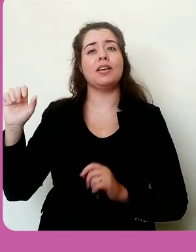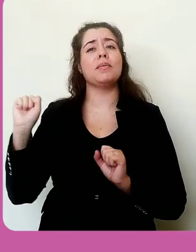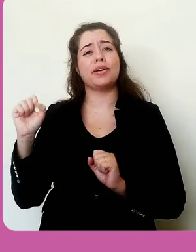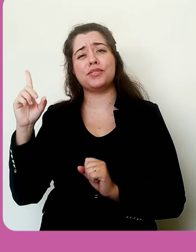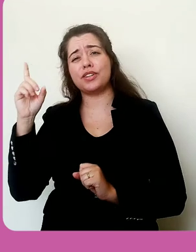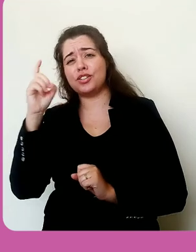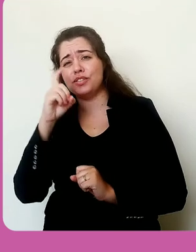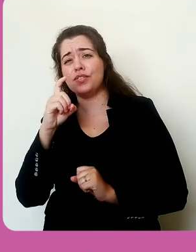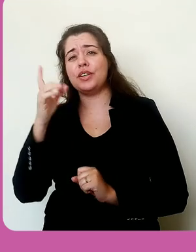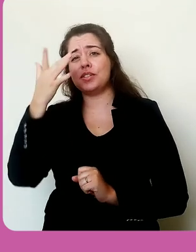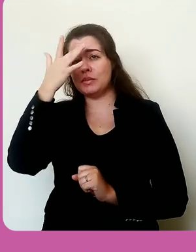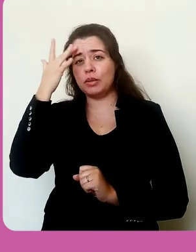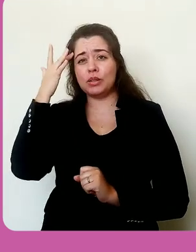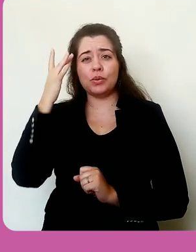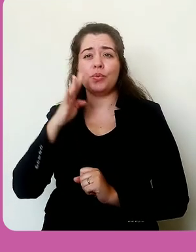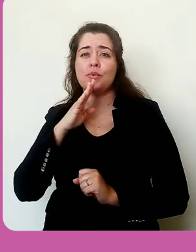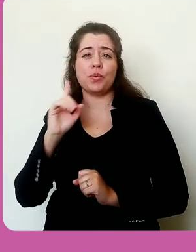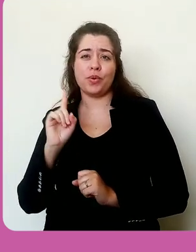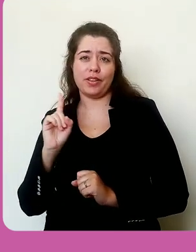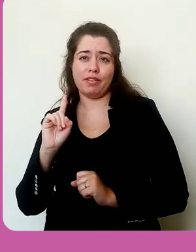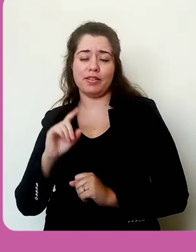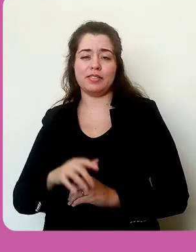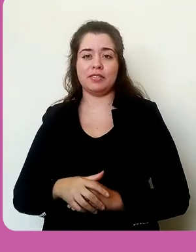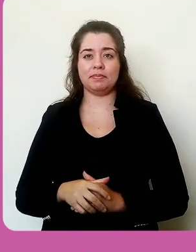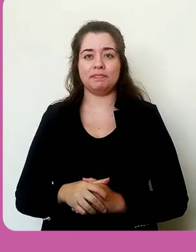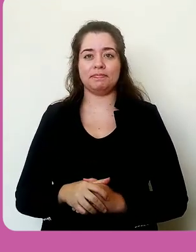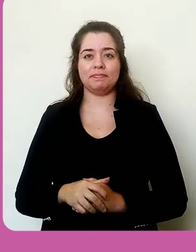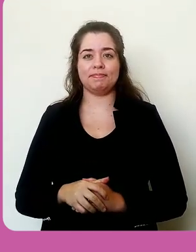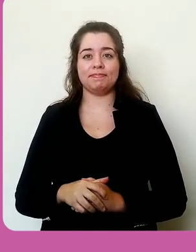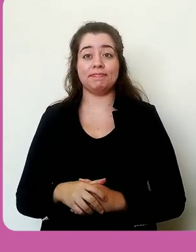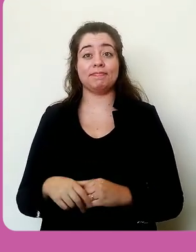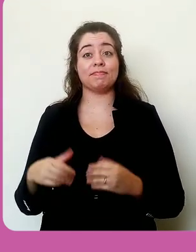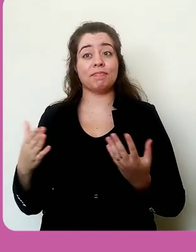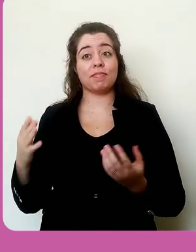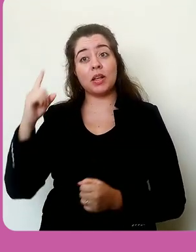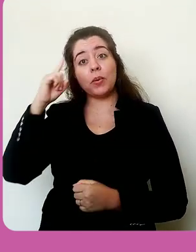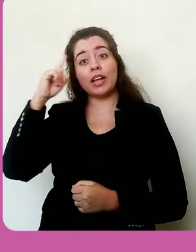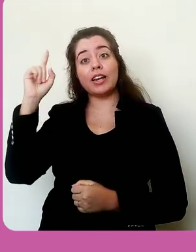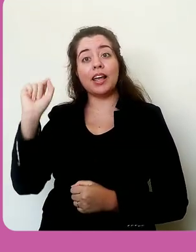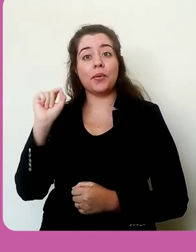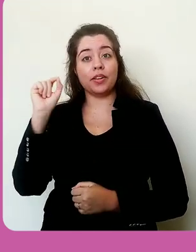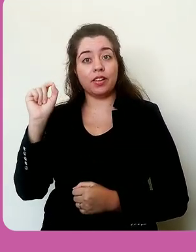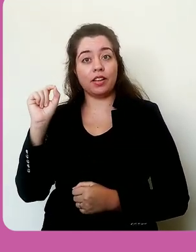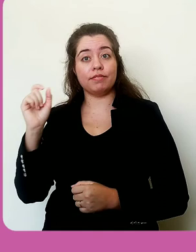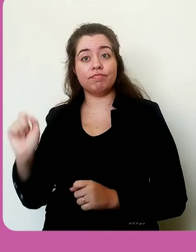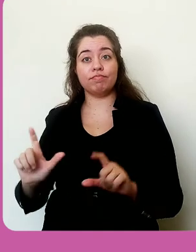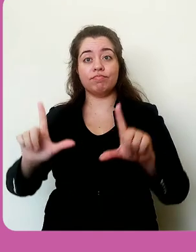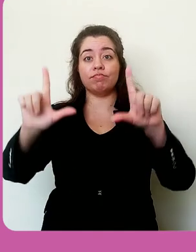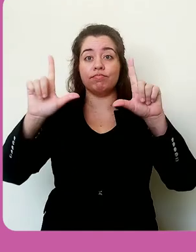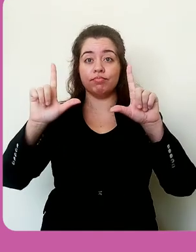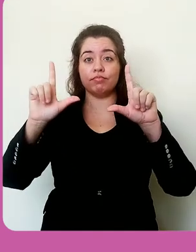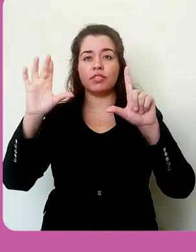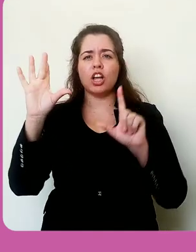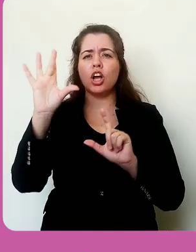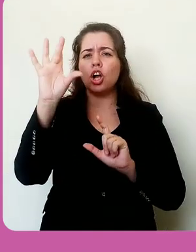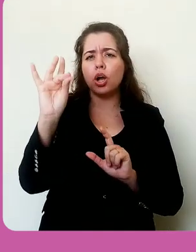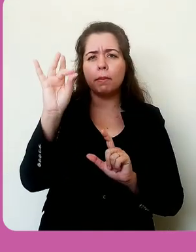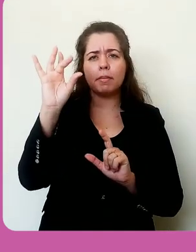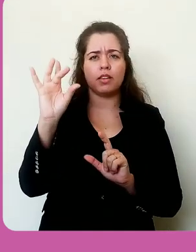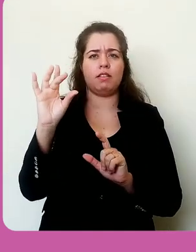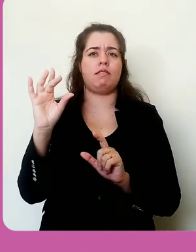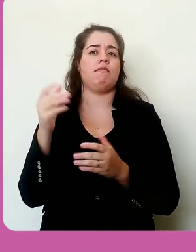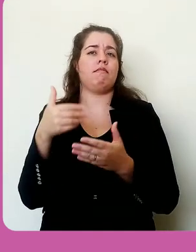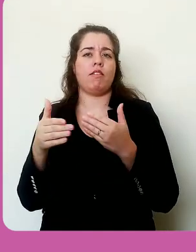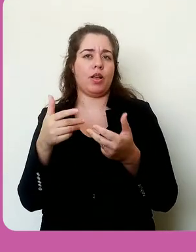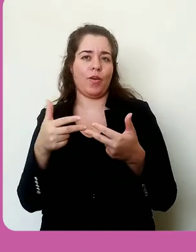mais difícil possível pra quem não entende muito de HTML. Então, a ideia é que você venha, faça